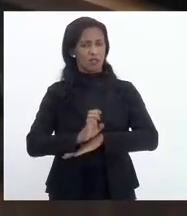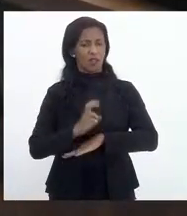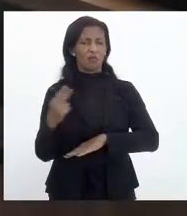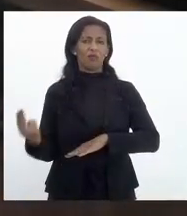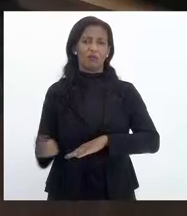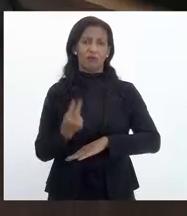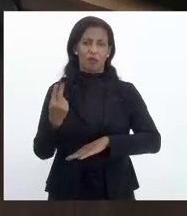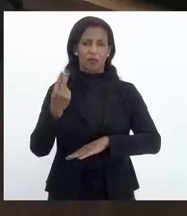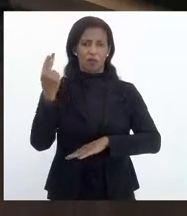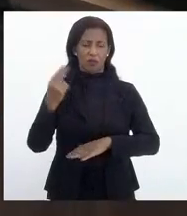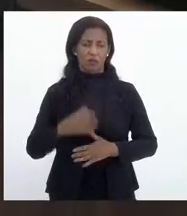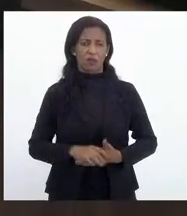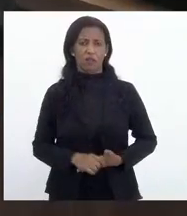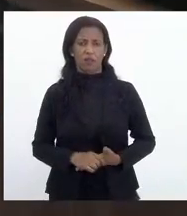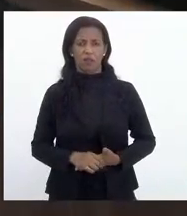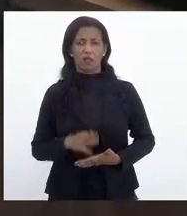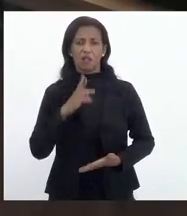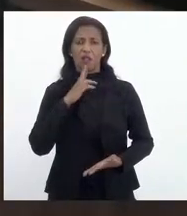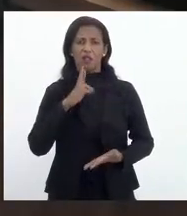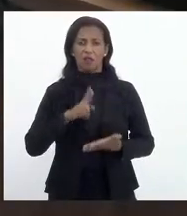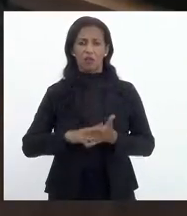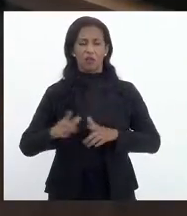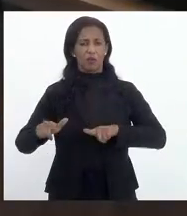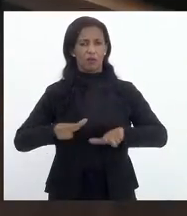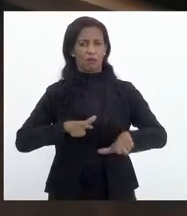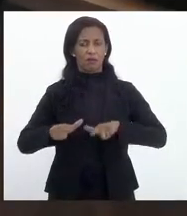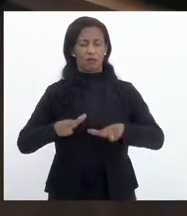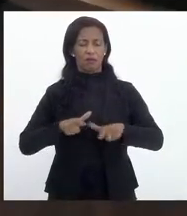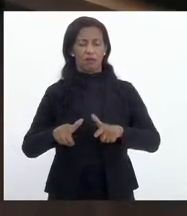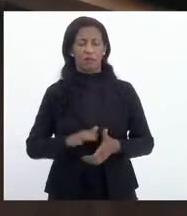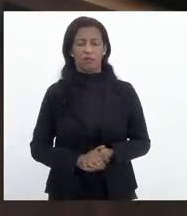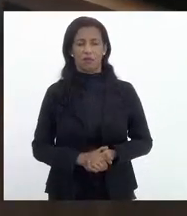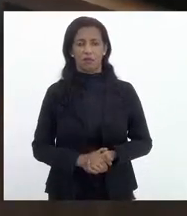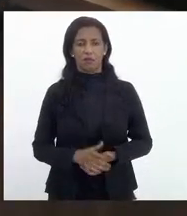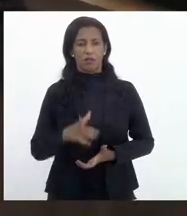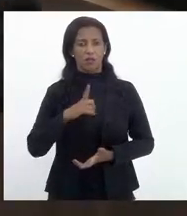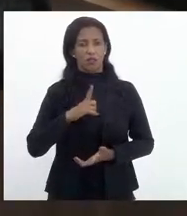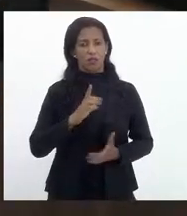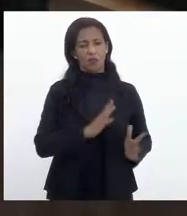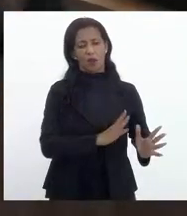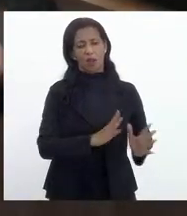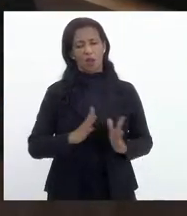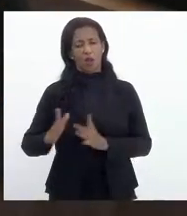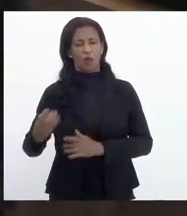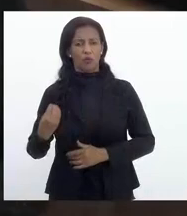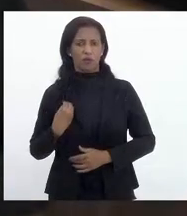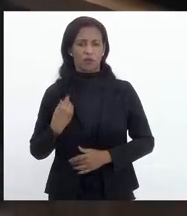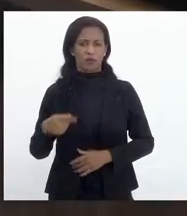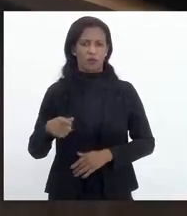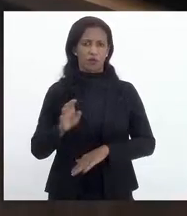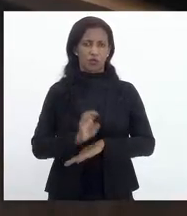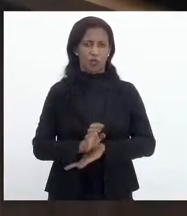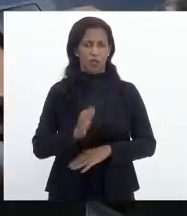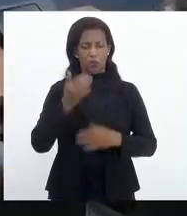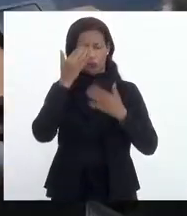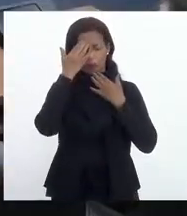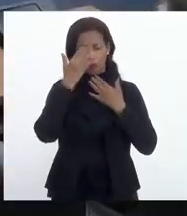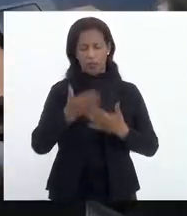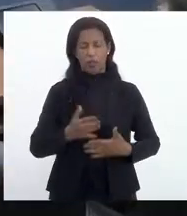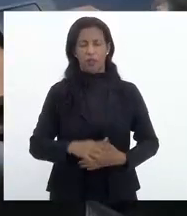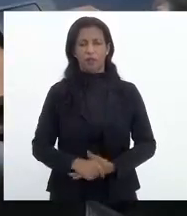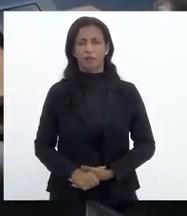valoriza valoriza e reconhece o trabalho que tiveram ao longo das suas vidas nesse estado muito obrigado